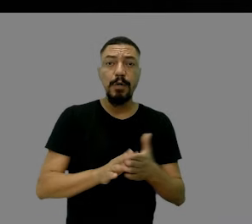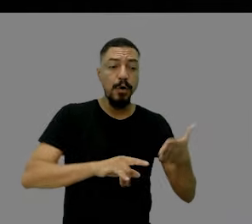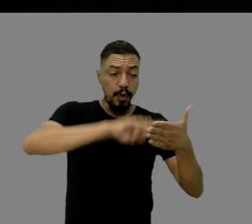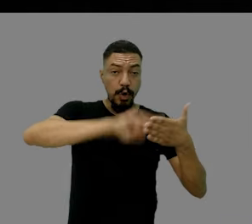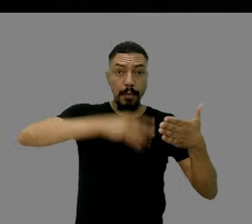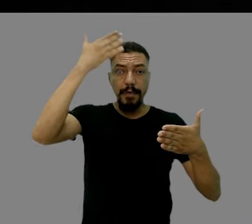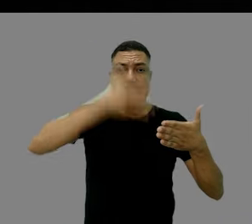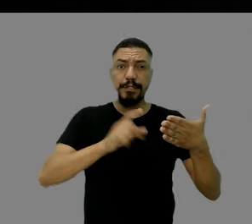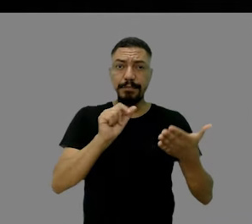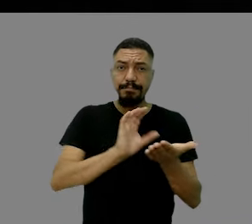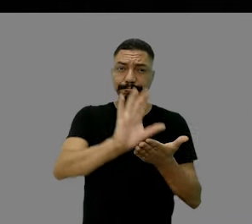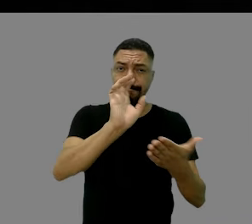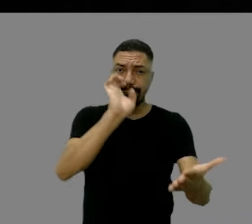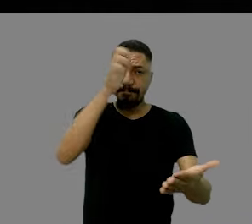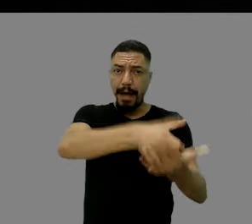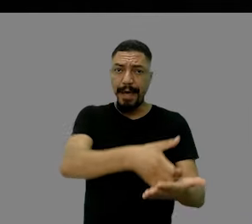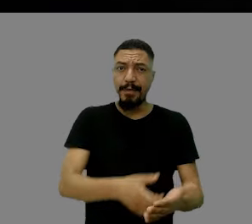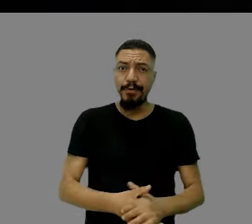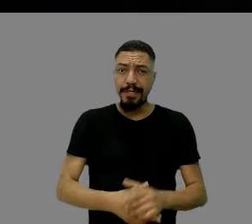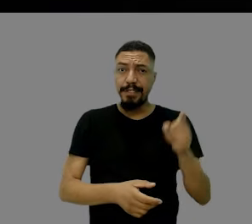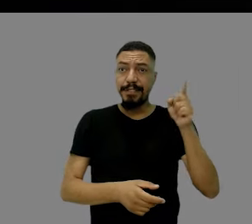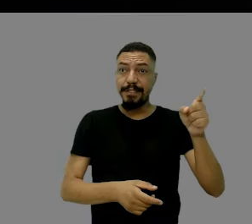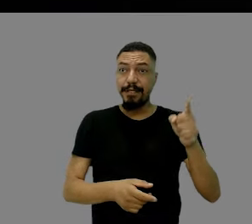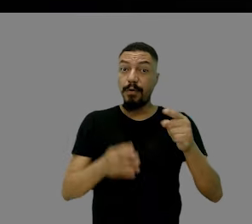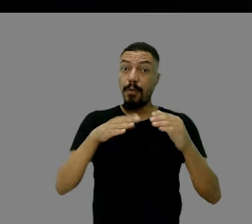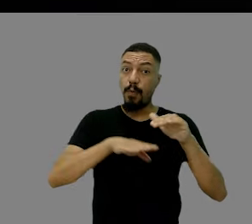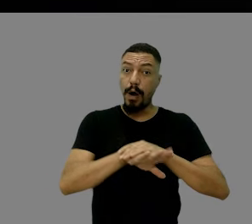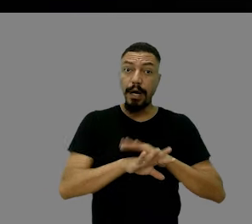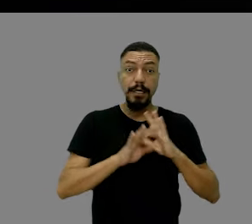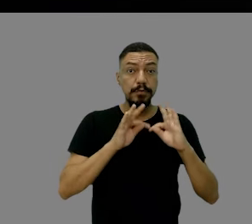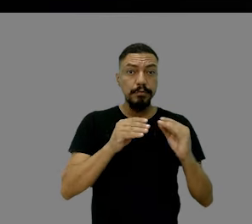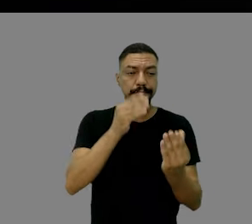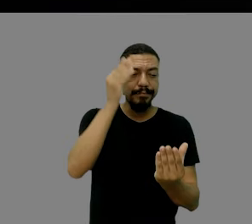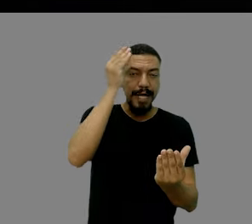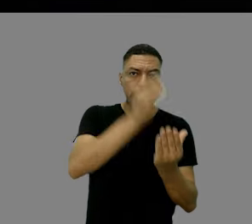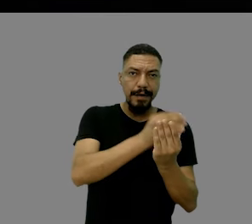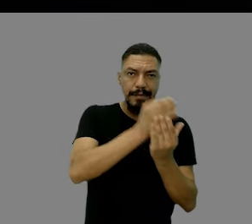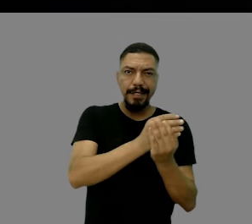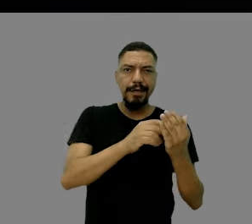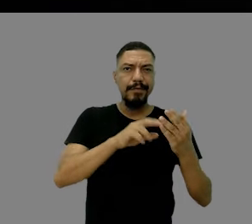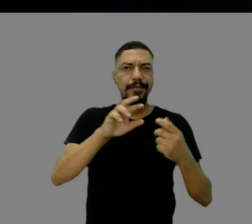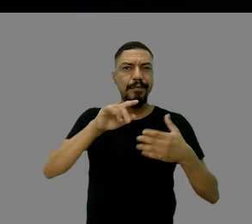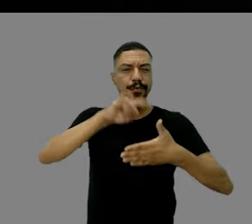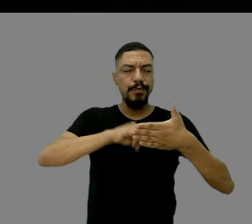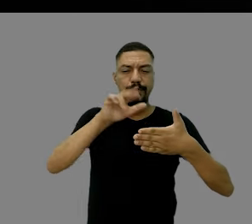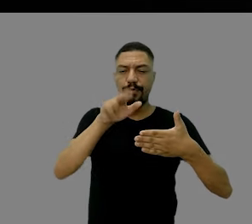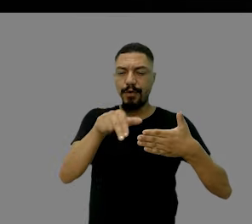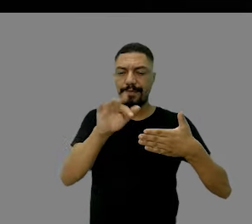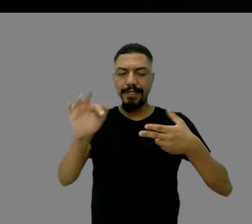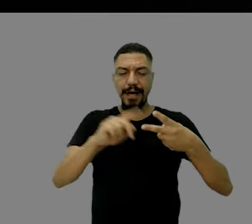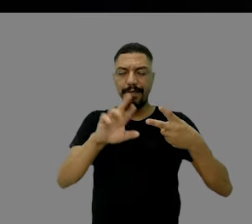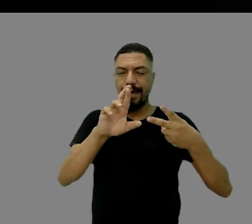pagamento. Gente, arquivem com carinho não só as notas fiscais e as RPAs, mas os comprovantes